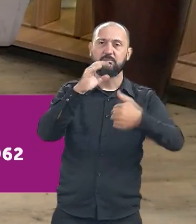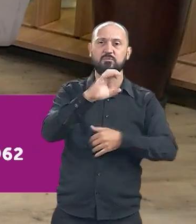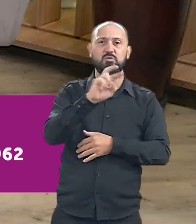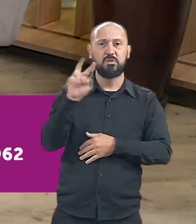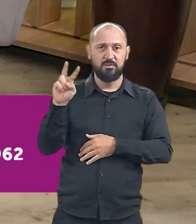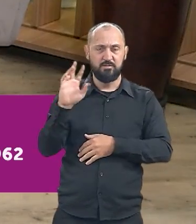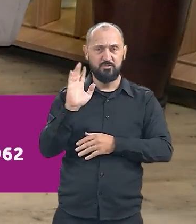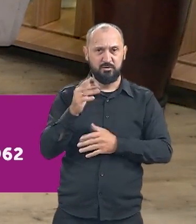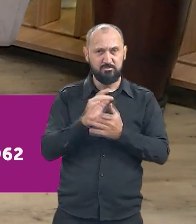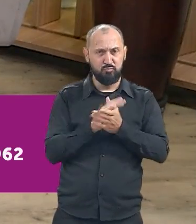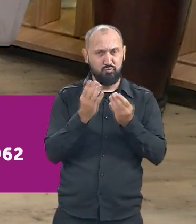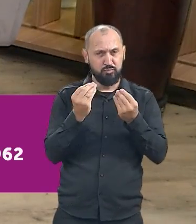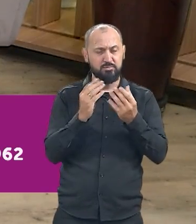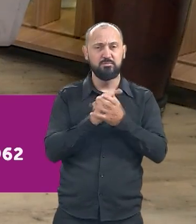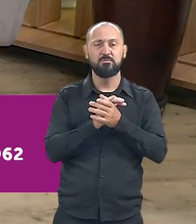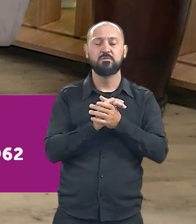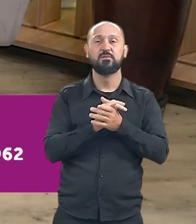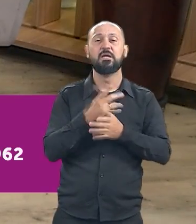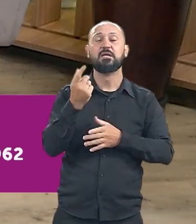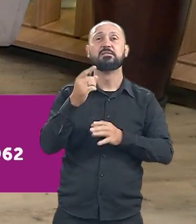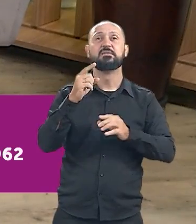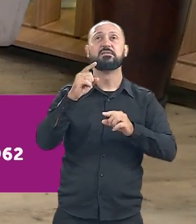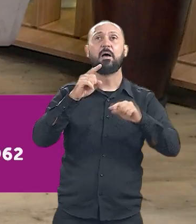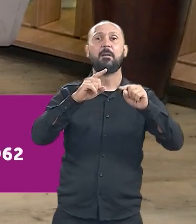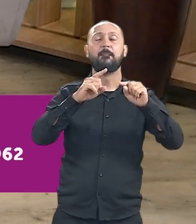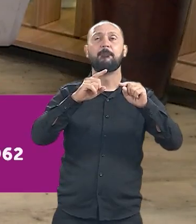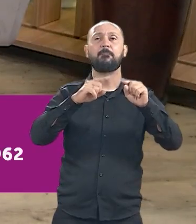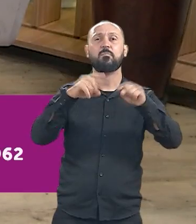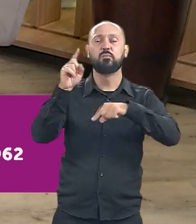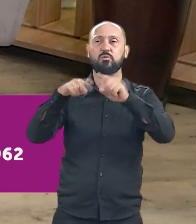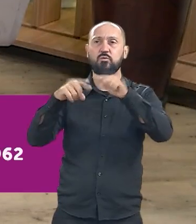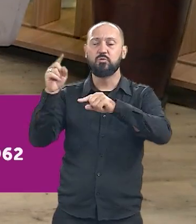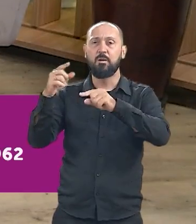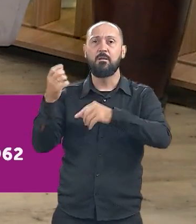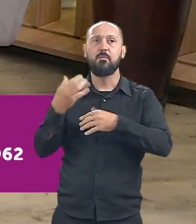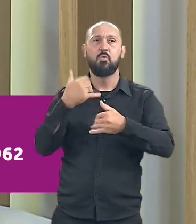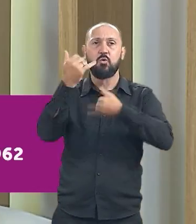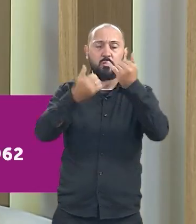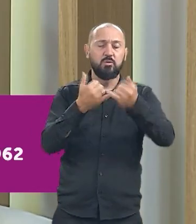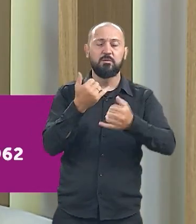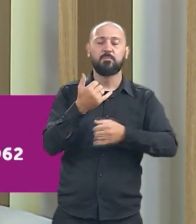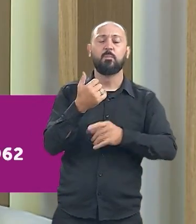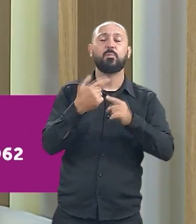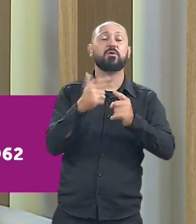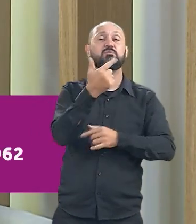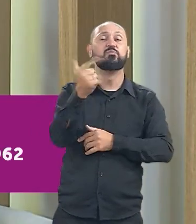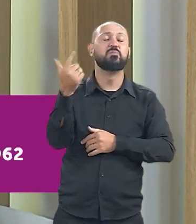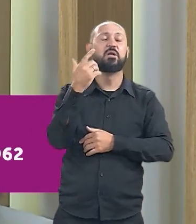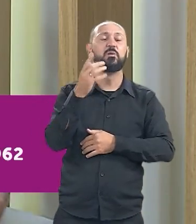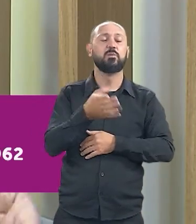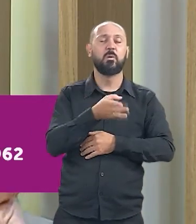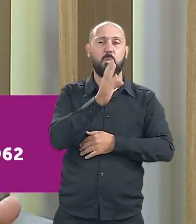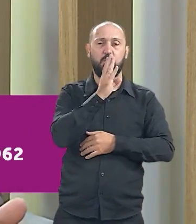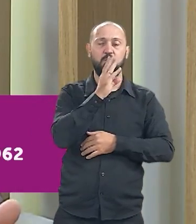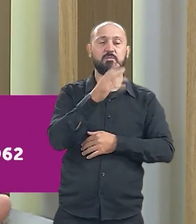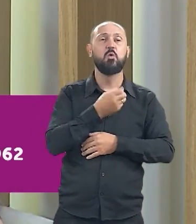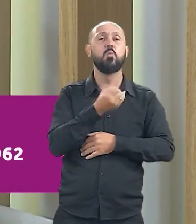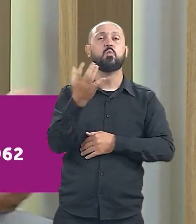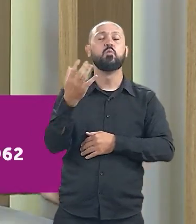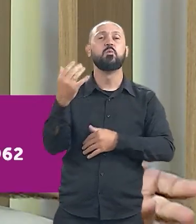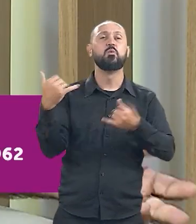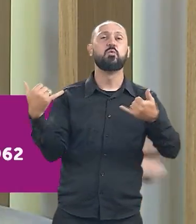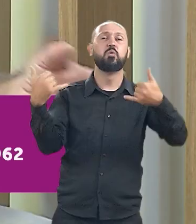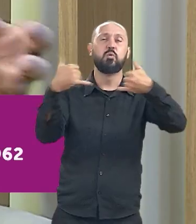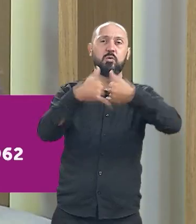Olha, nós não temos essas estatísticas por causa do sigilo. Certo. O que nós só temos é o número de contatos, ou